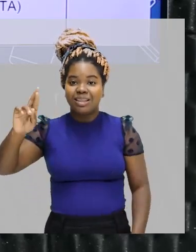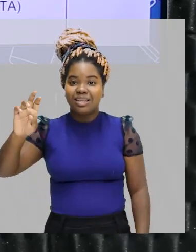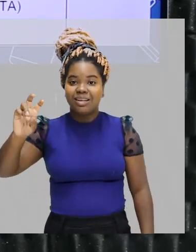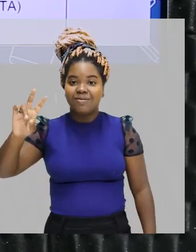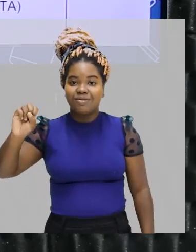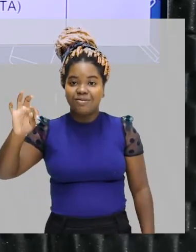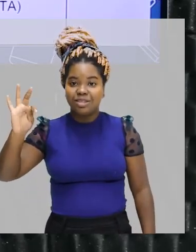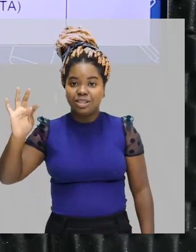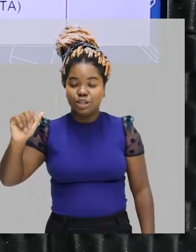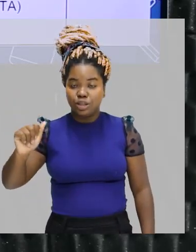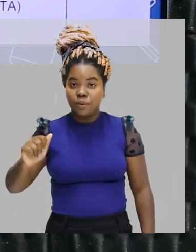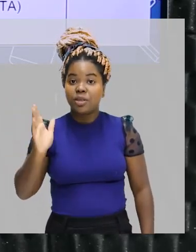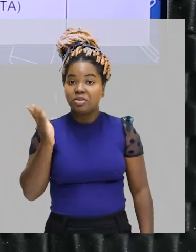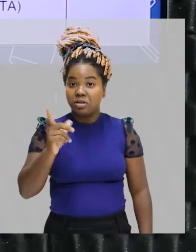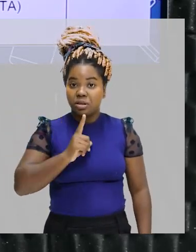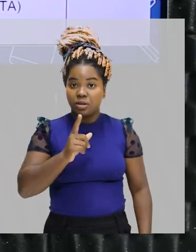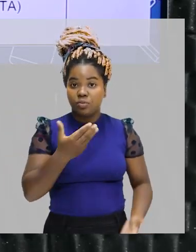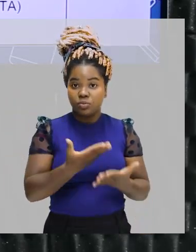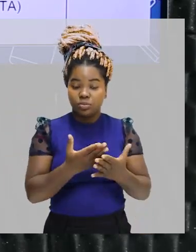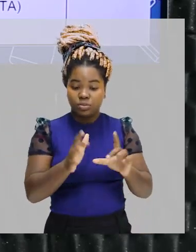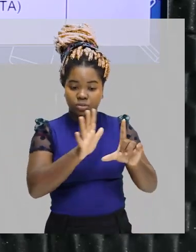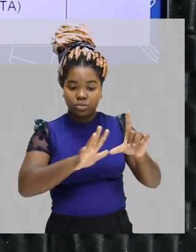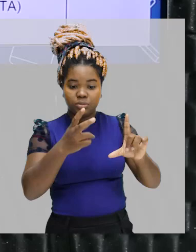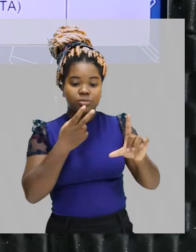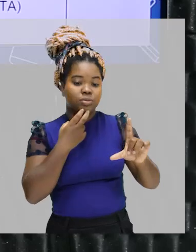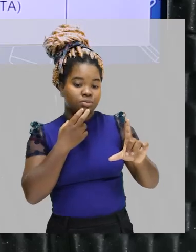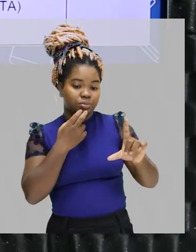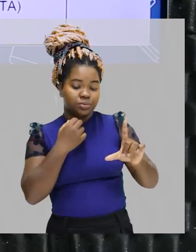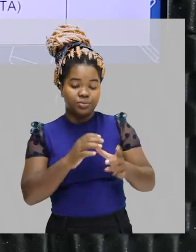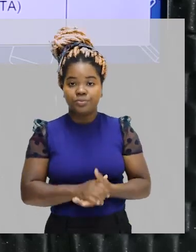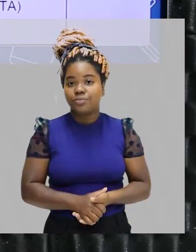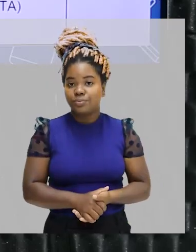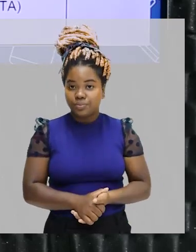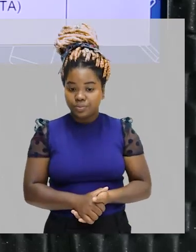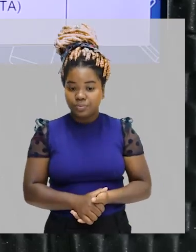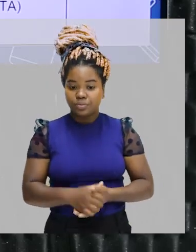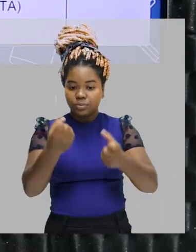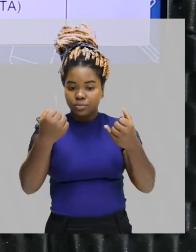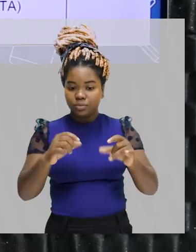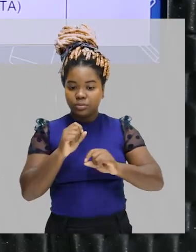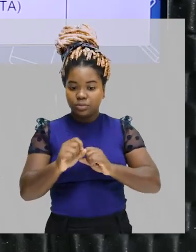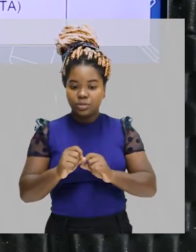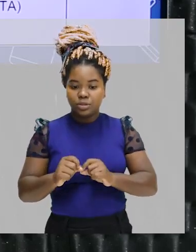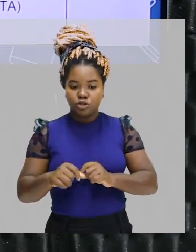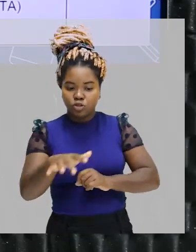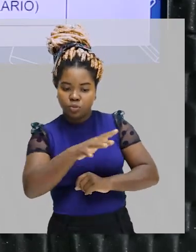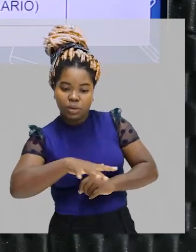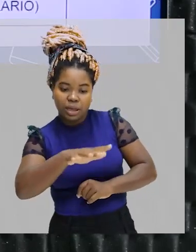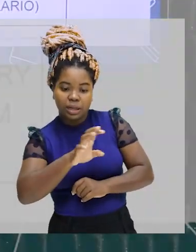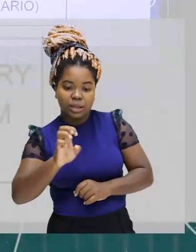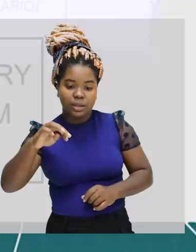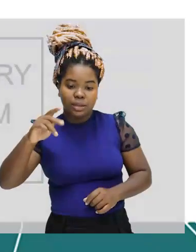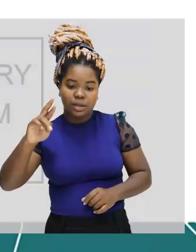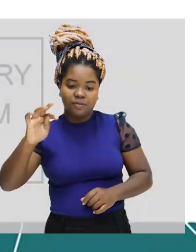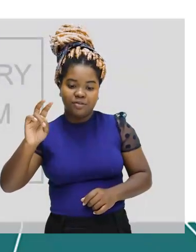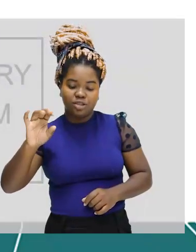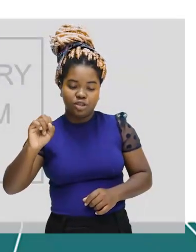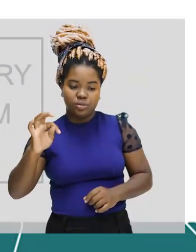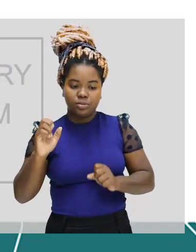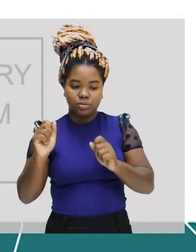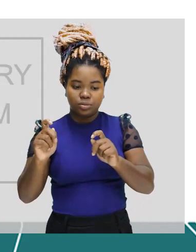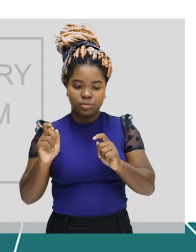disponíveis lá na plataforma Gonçalves Dias, no canal do estudante, falando justamente sobre o universo da entrevista. Tá? Go